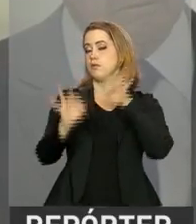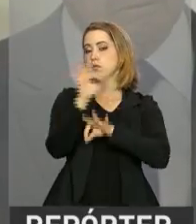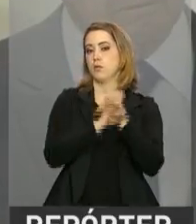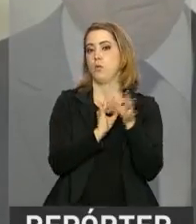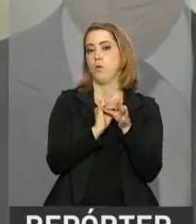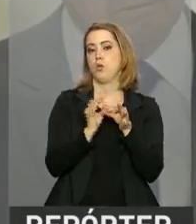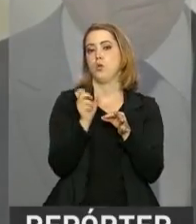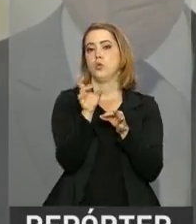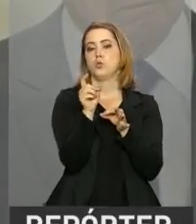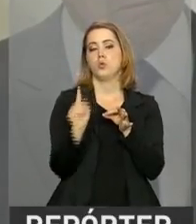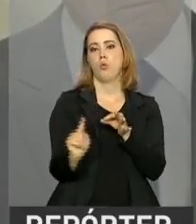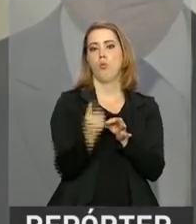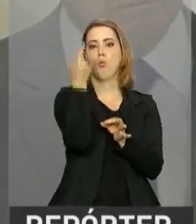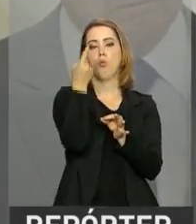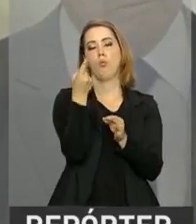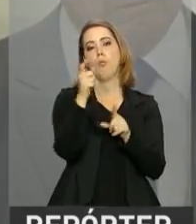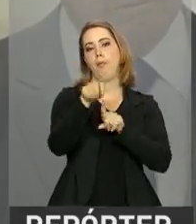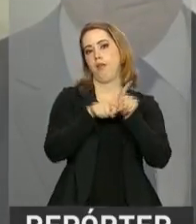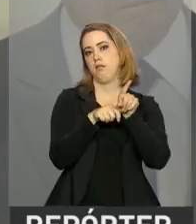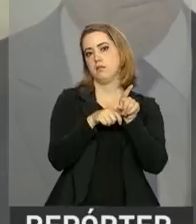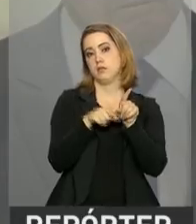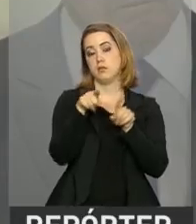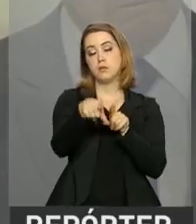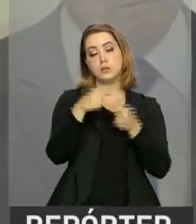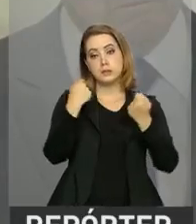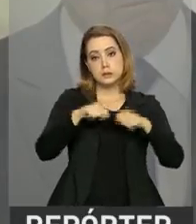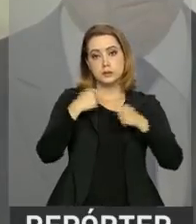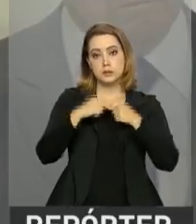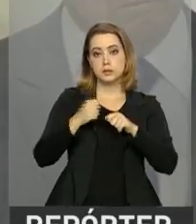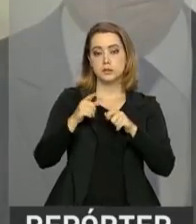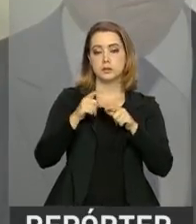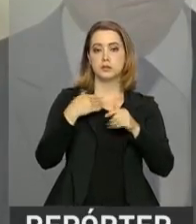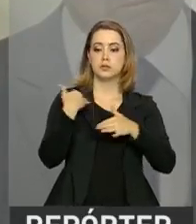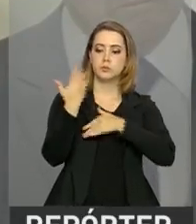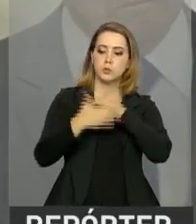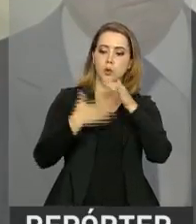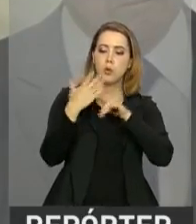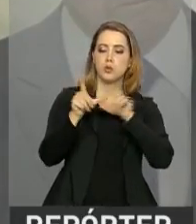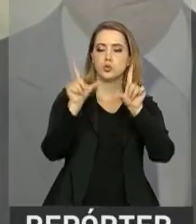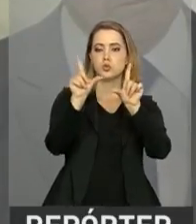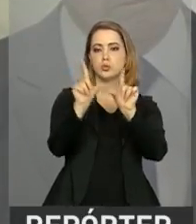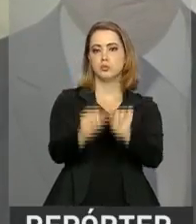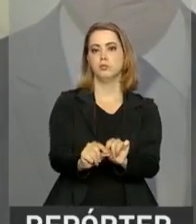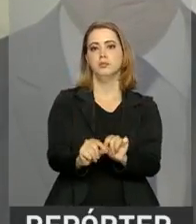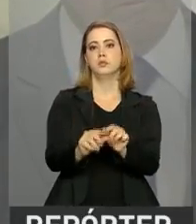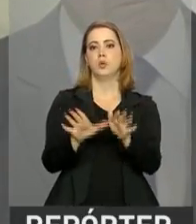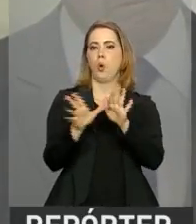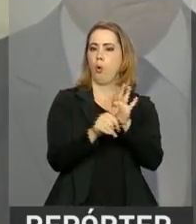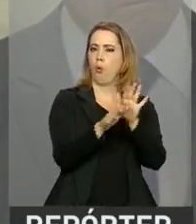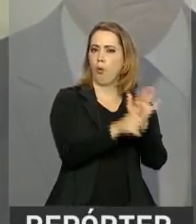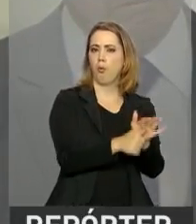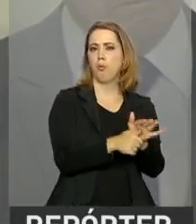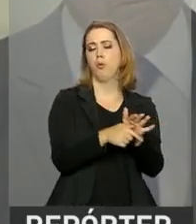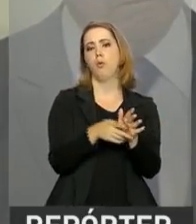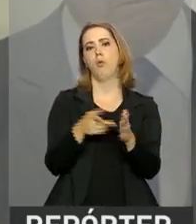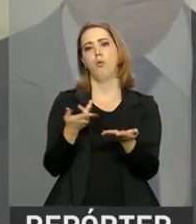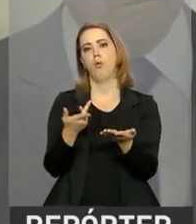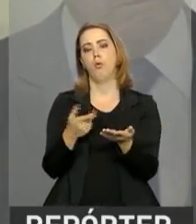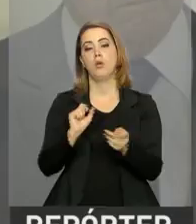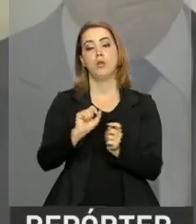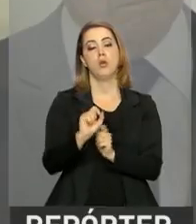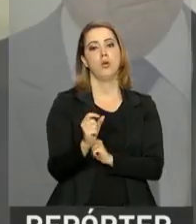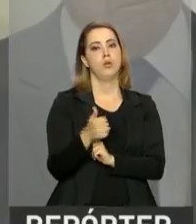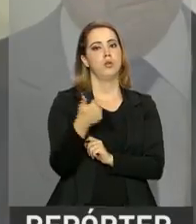uma operação saturação. Você diminui o número de furtos e roubos por um período, 15 dias, um